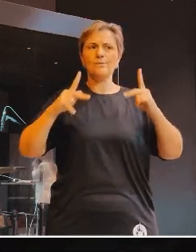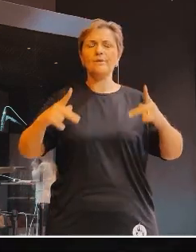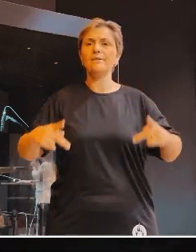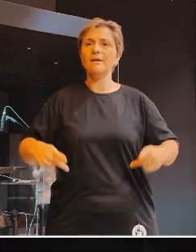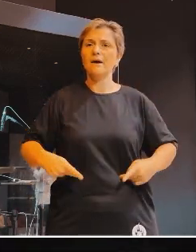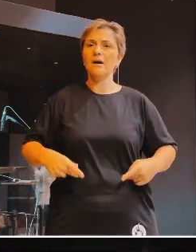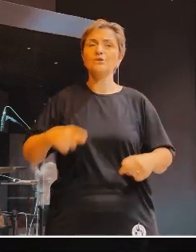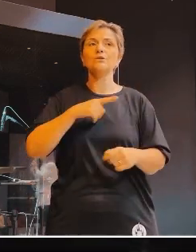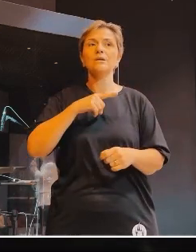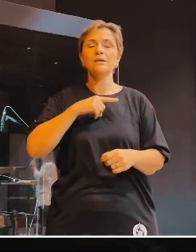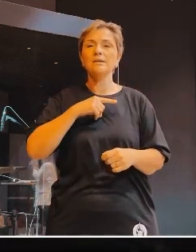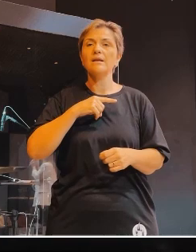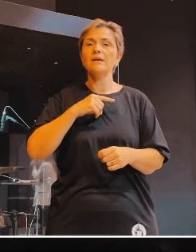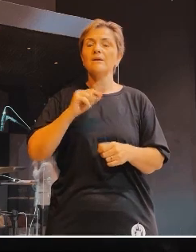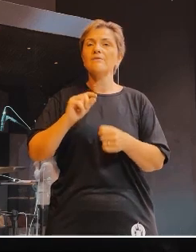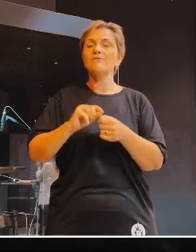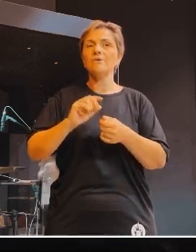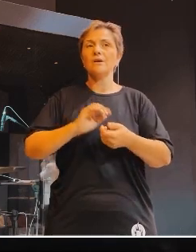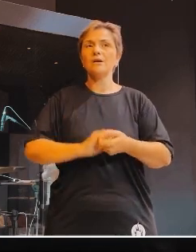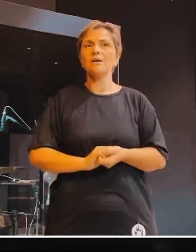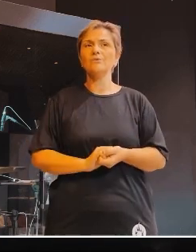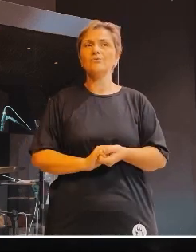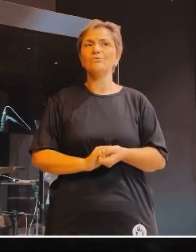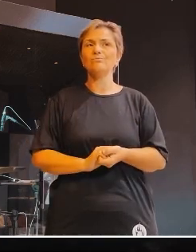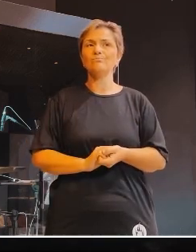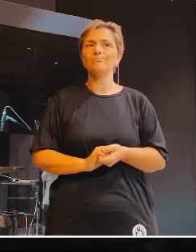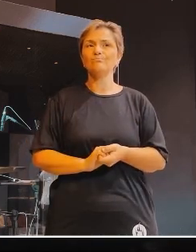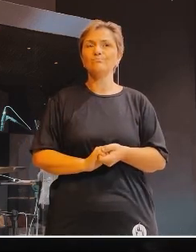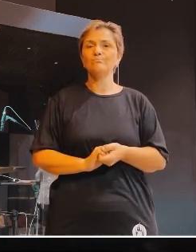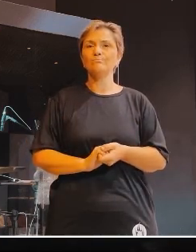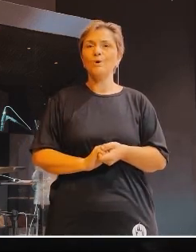feito o ser humano tão